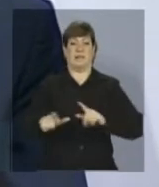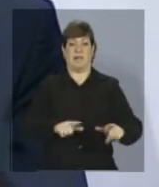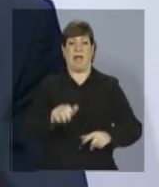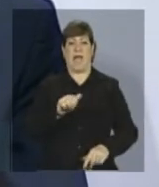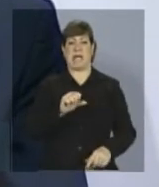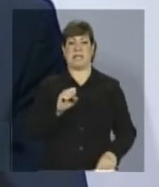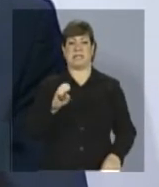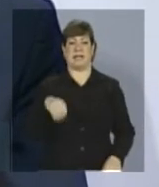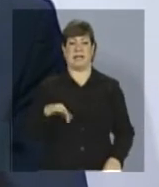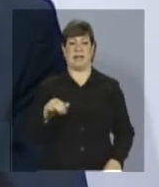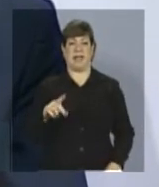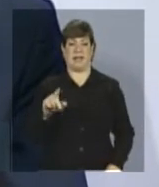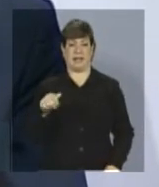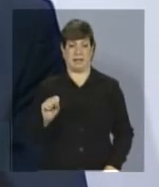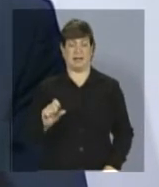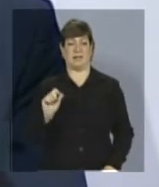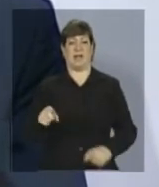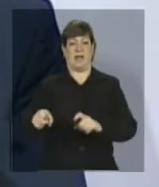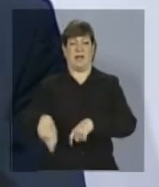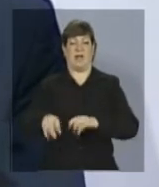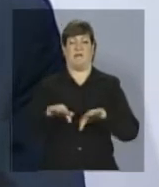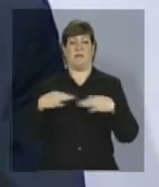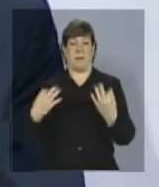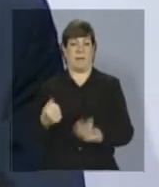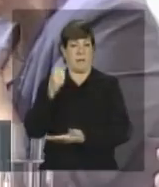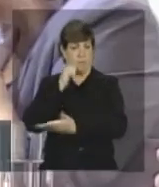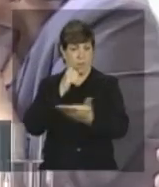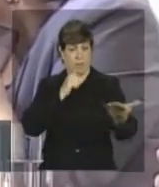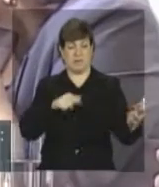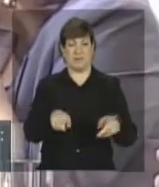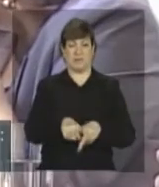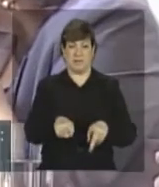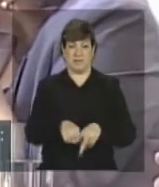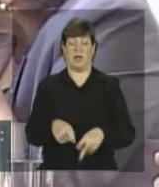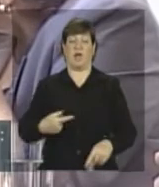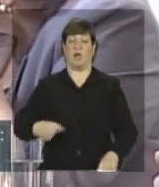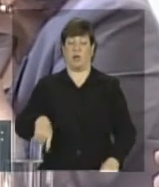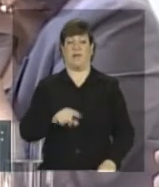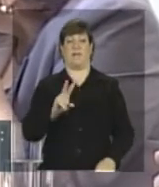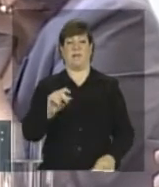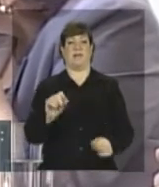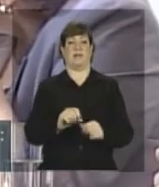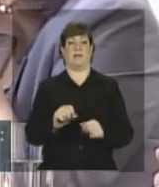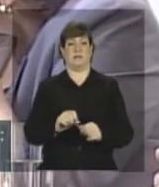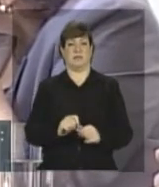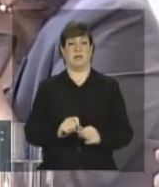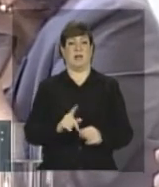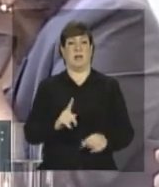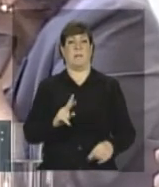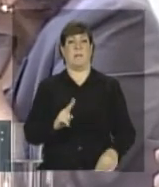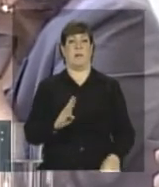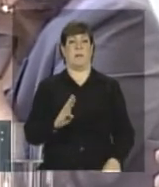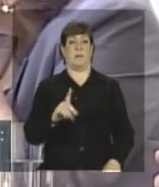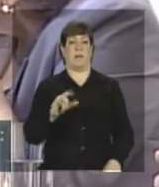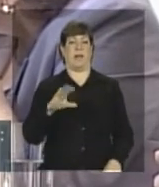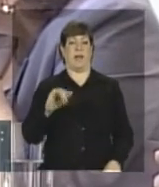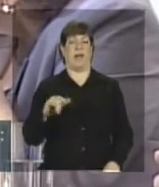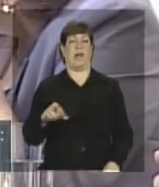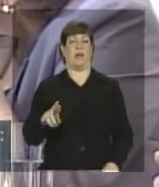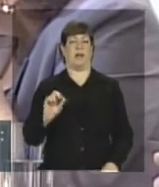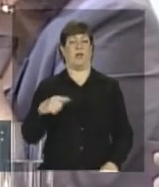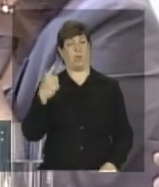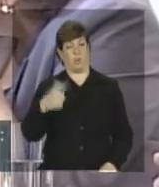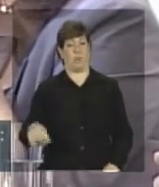familiares. E, ministra, vamos publicar, no futuro muito próximo, uma nova